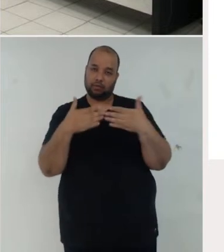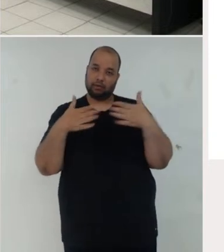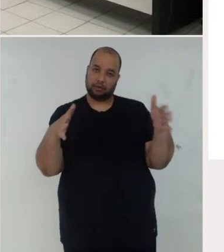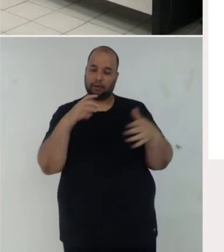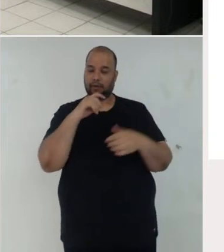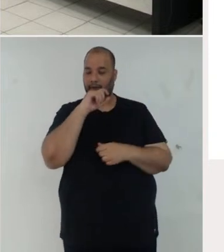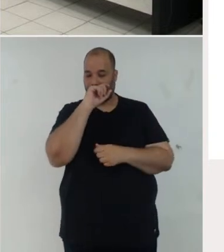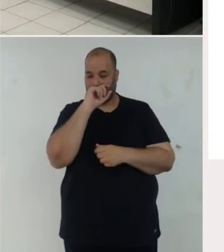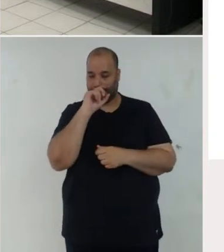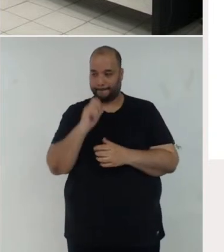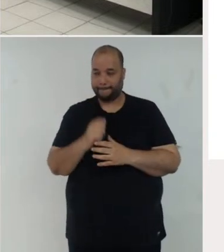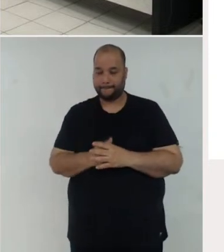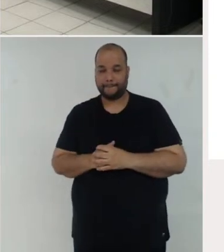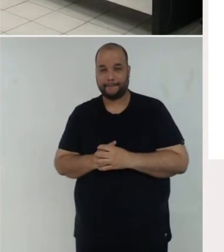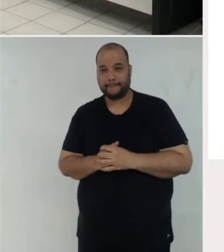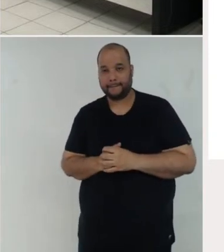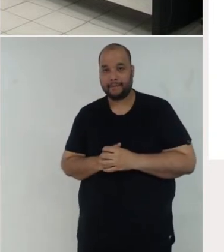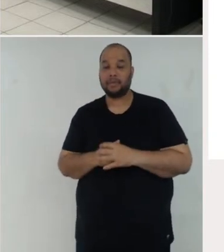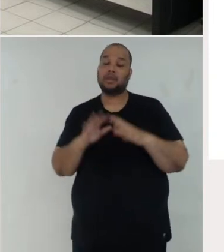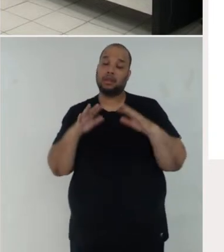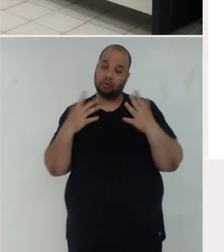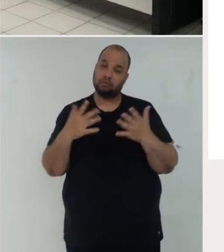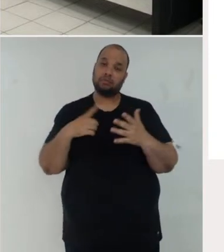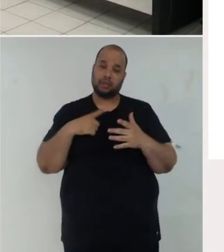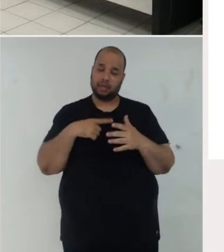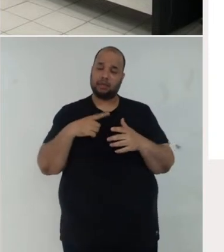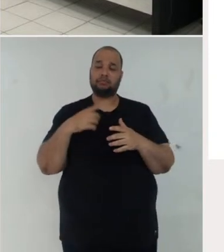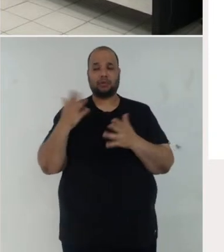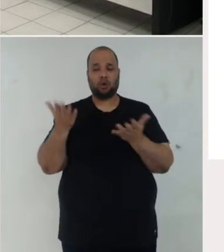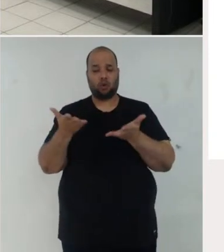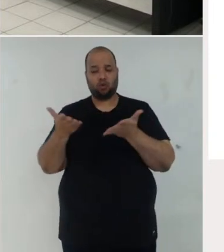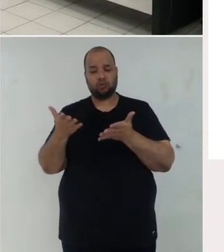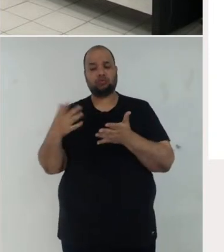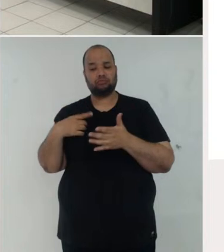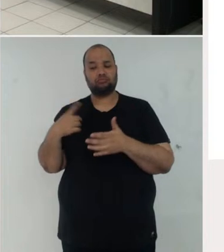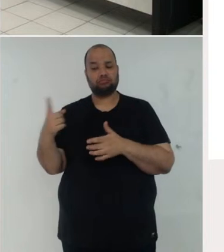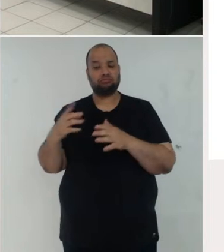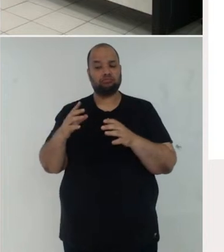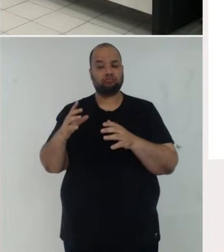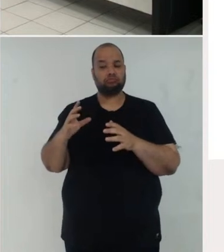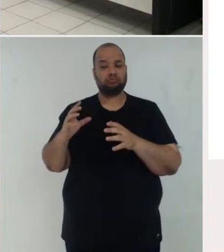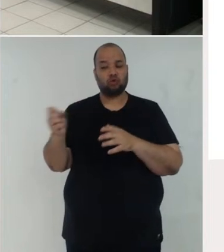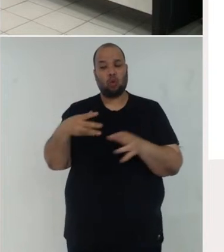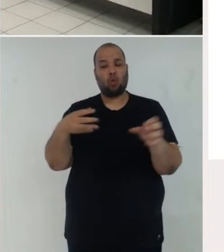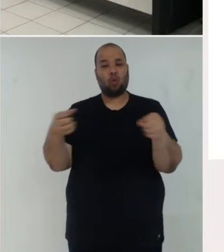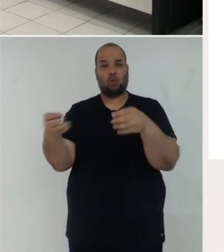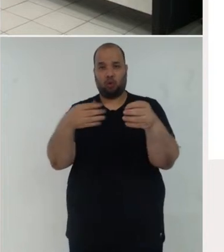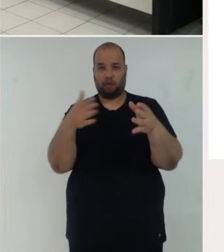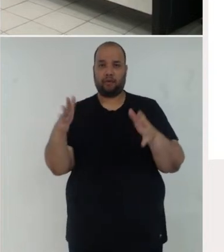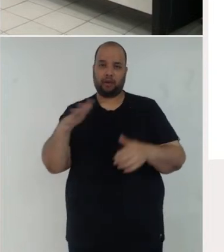seja aberto, né? Essa é uma tendência aí nessa área